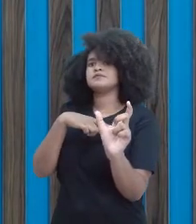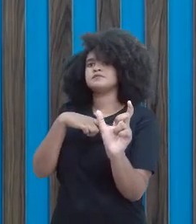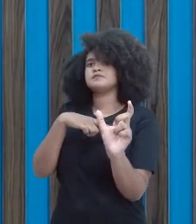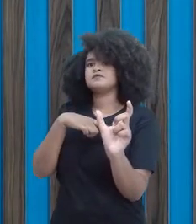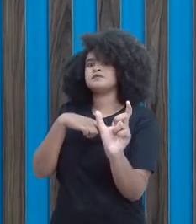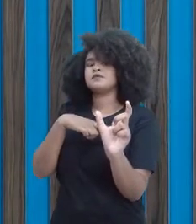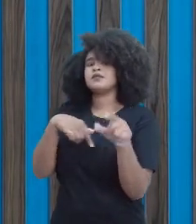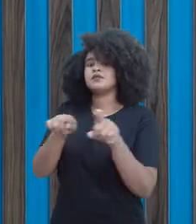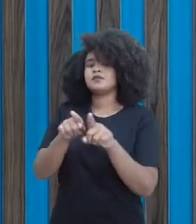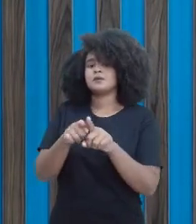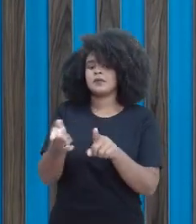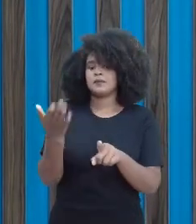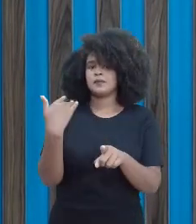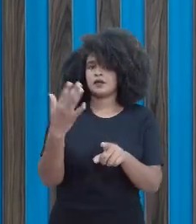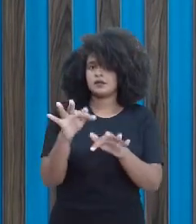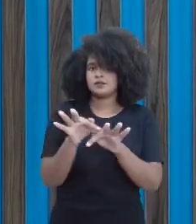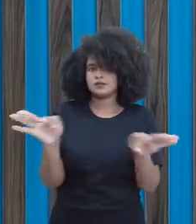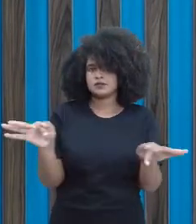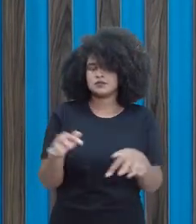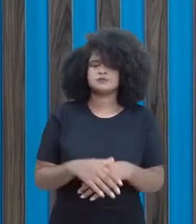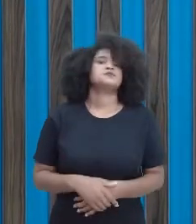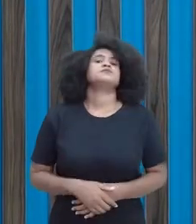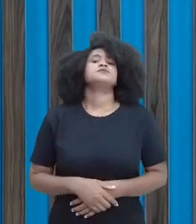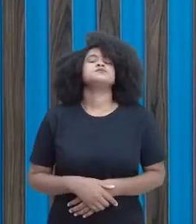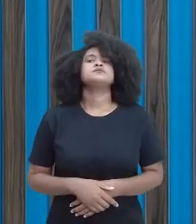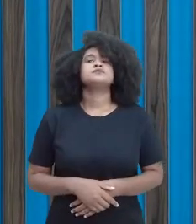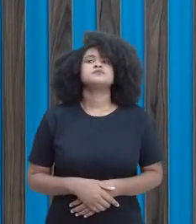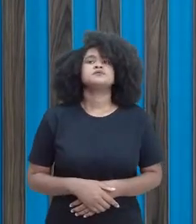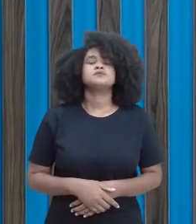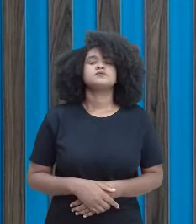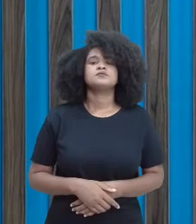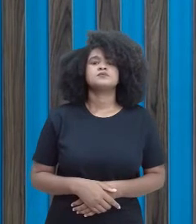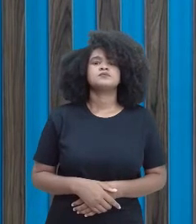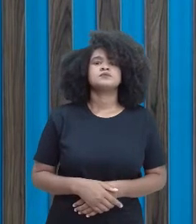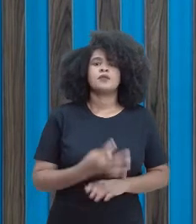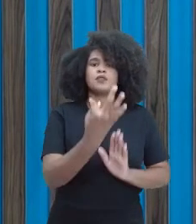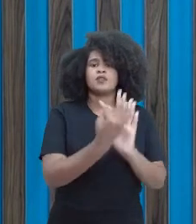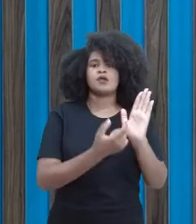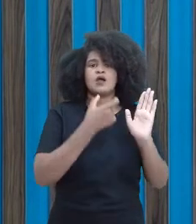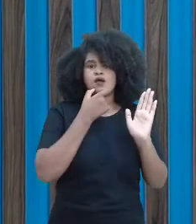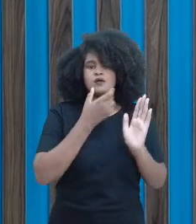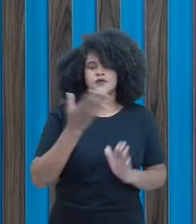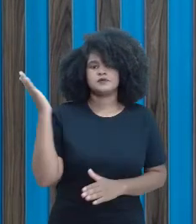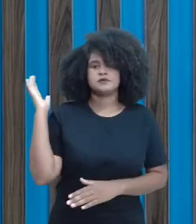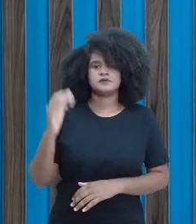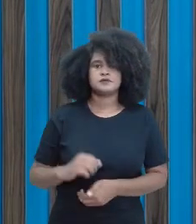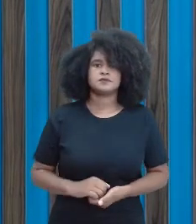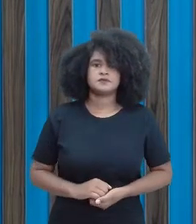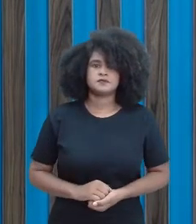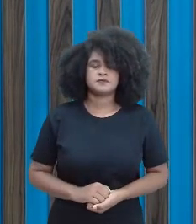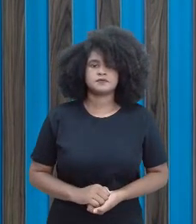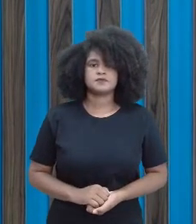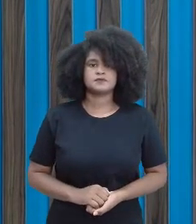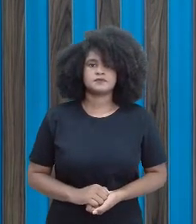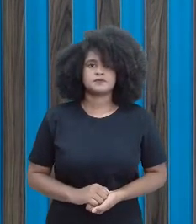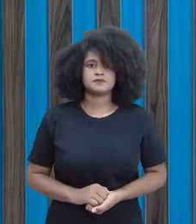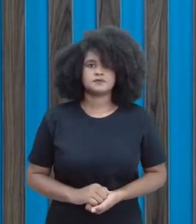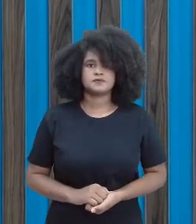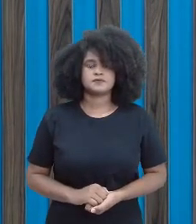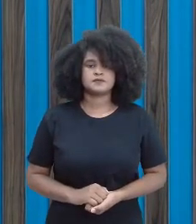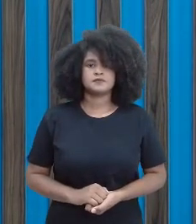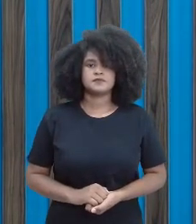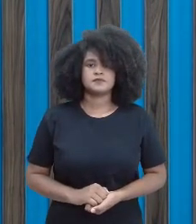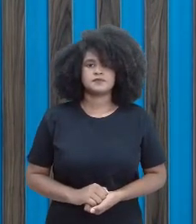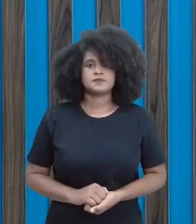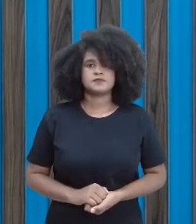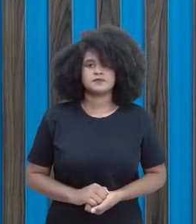verbo pedir. Próximo. Freire was studying at that school when he was invited by the principal